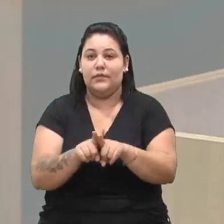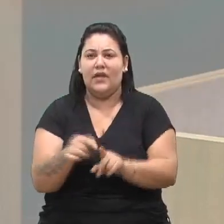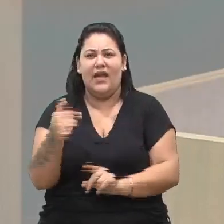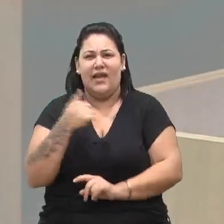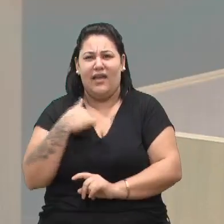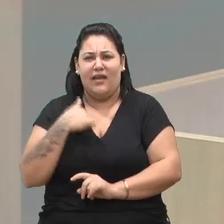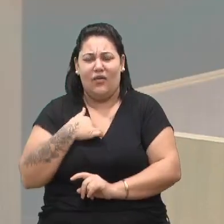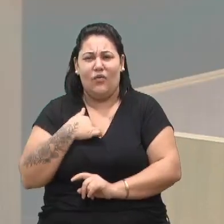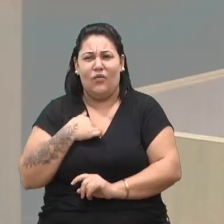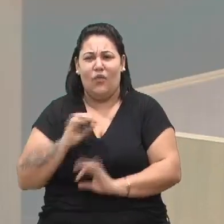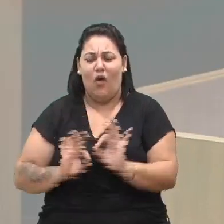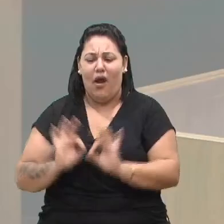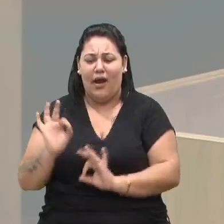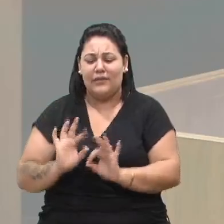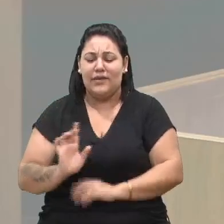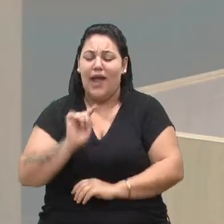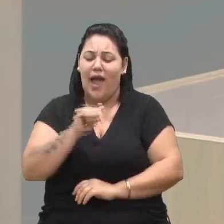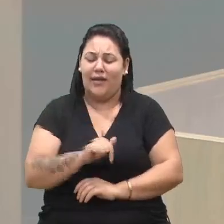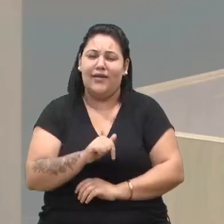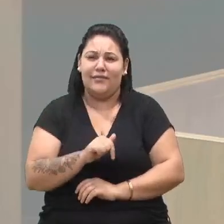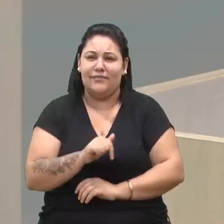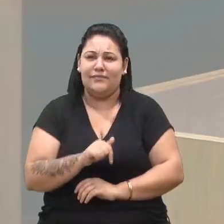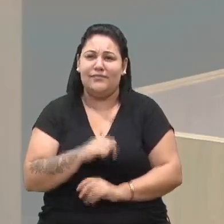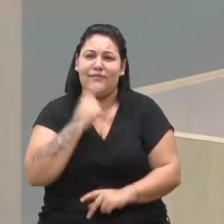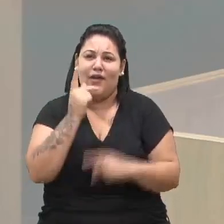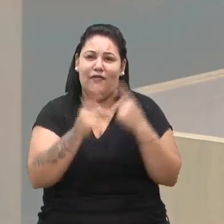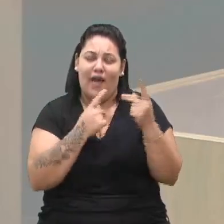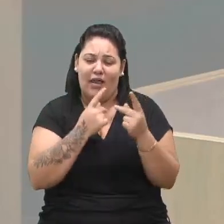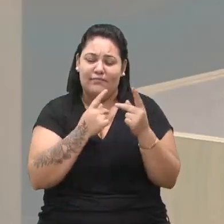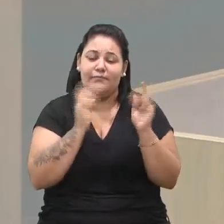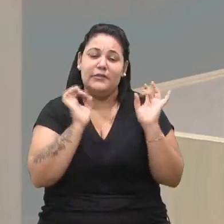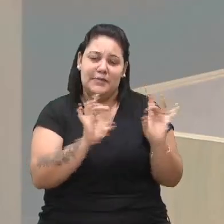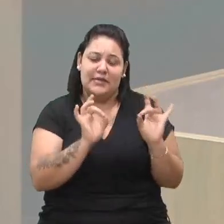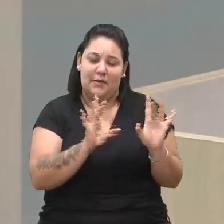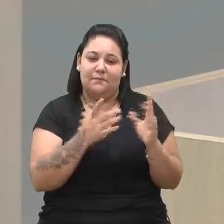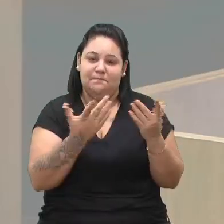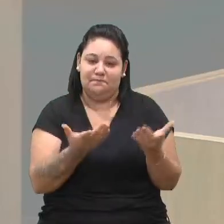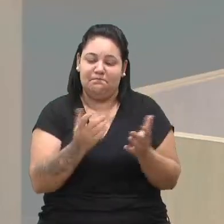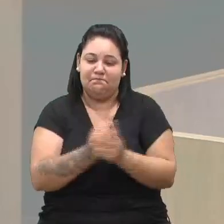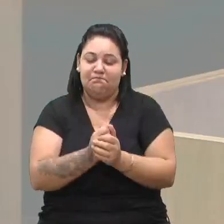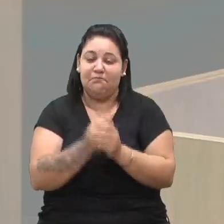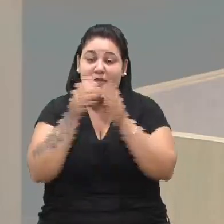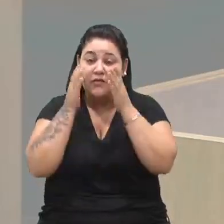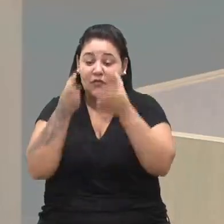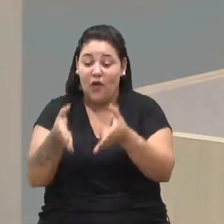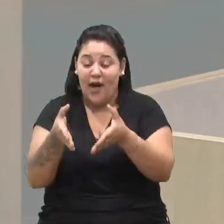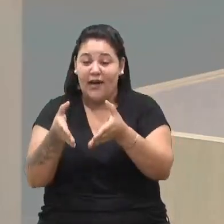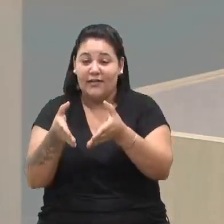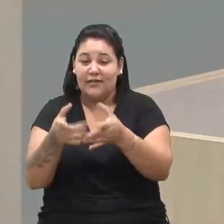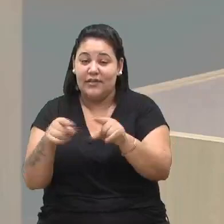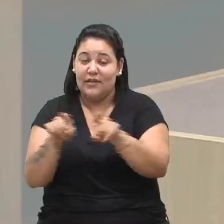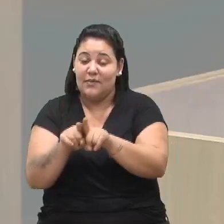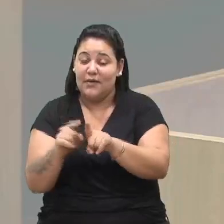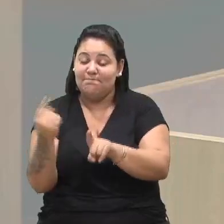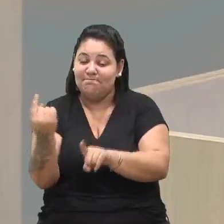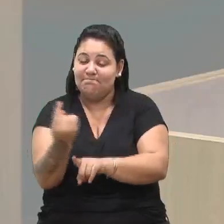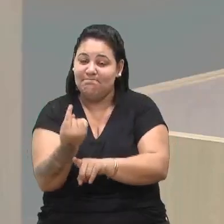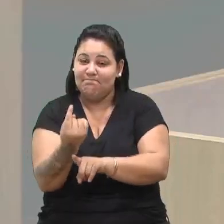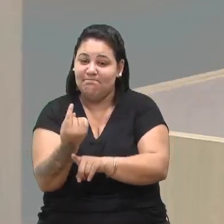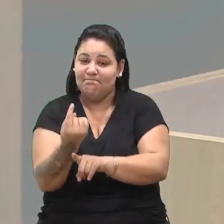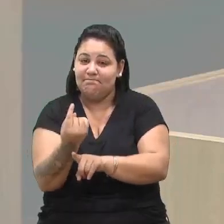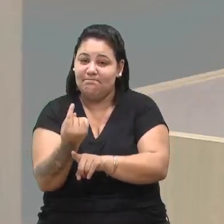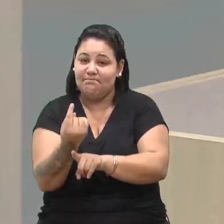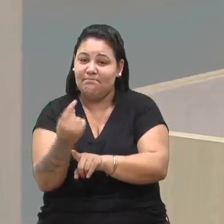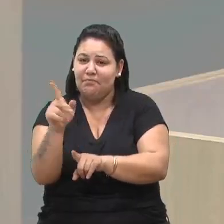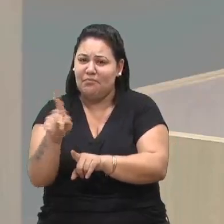preparei aqui uma fala bastante especial e direcionada única e exclusivamente a todos